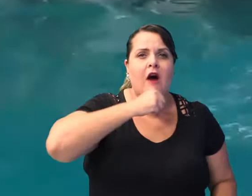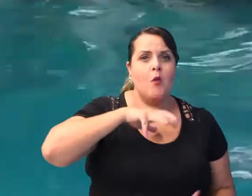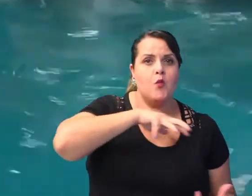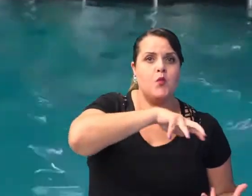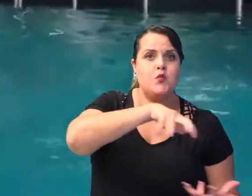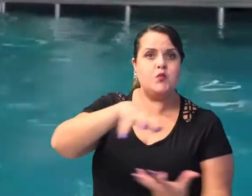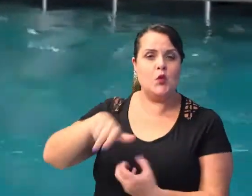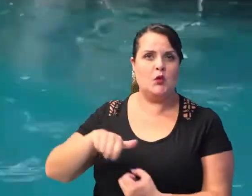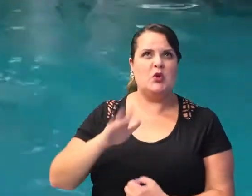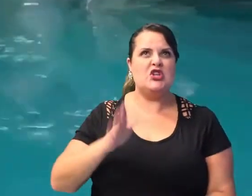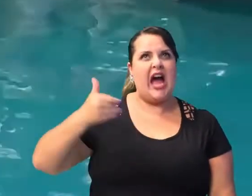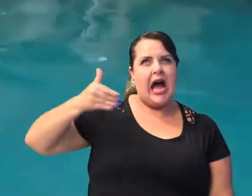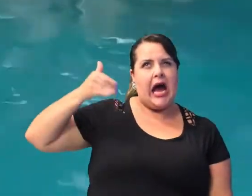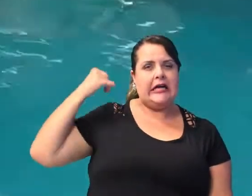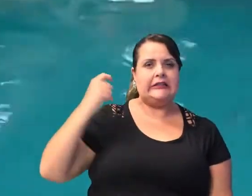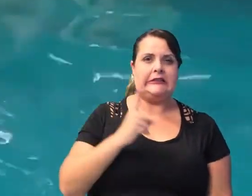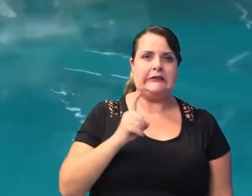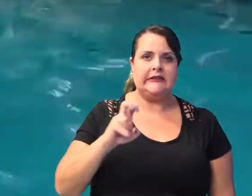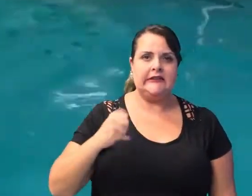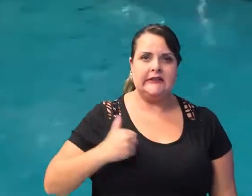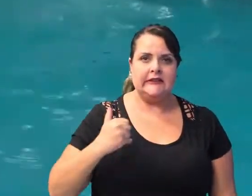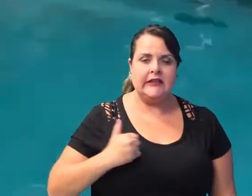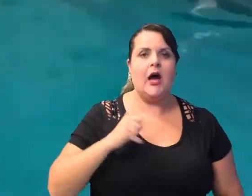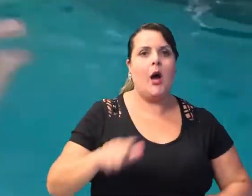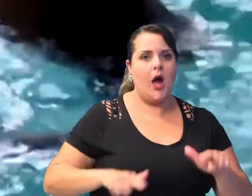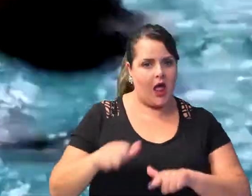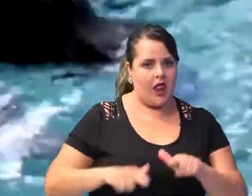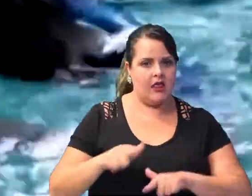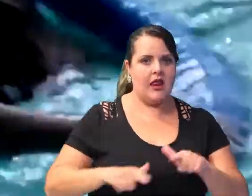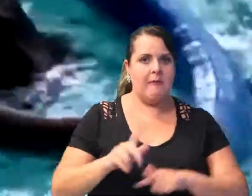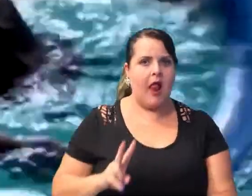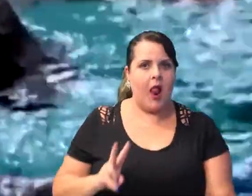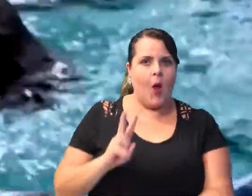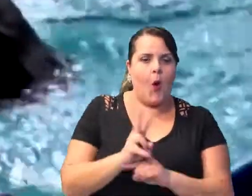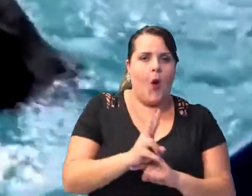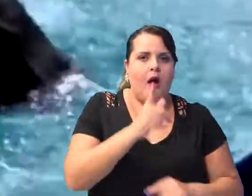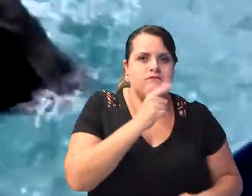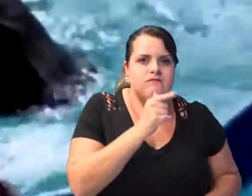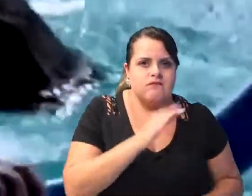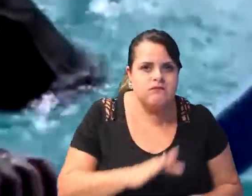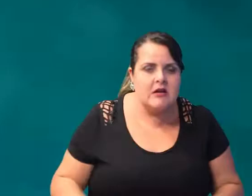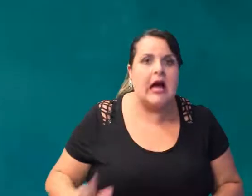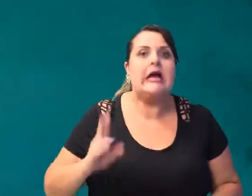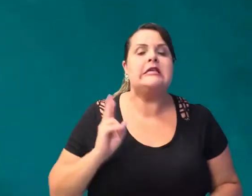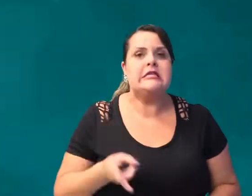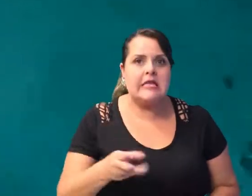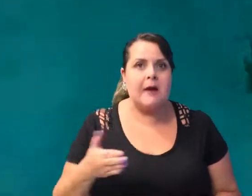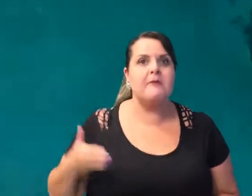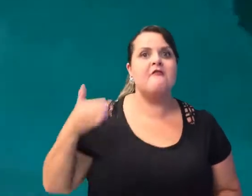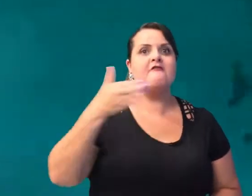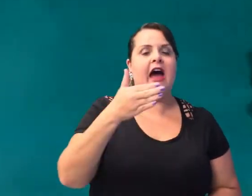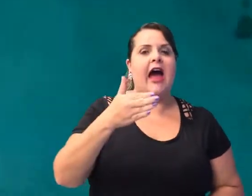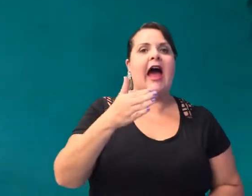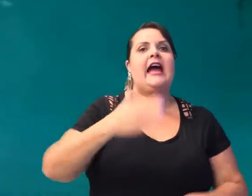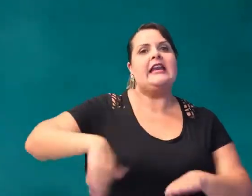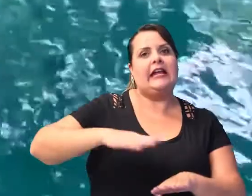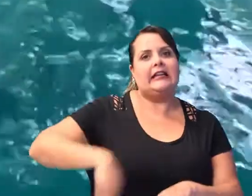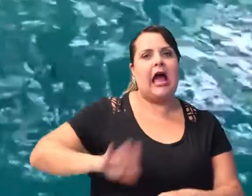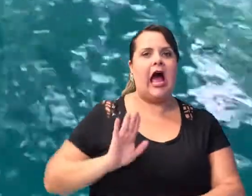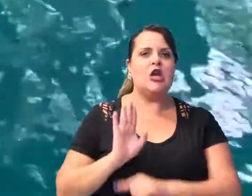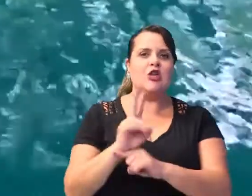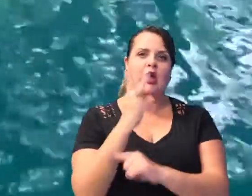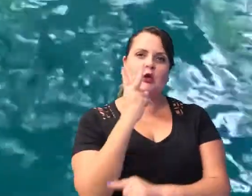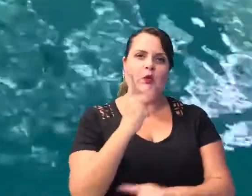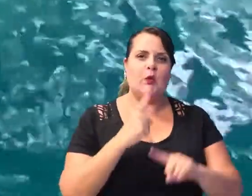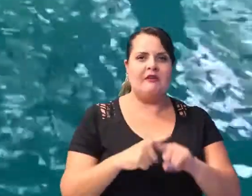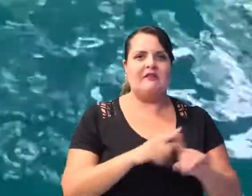léo trabalha como salva-vidas e também instrutor e não pretende parar nela aparece na piscina duas vezes por semana para ajudar e disse